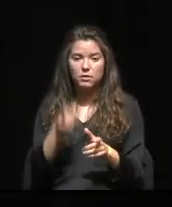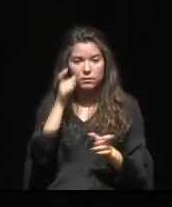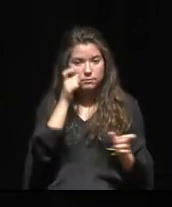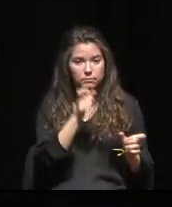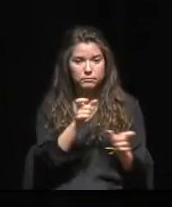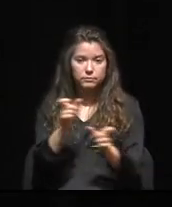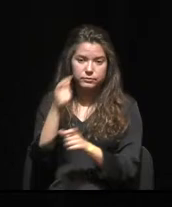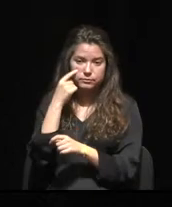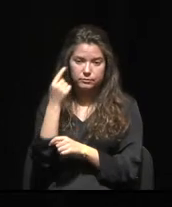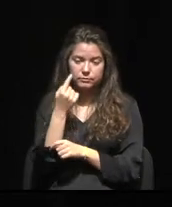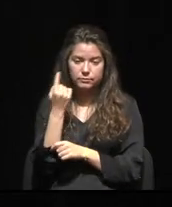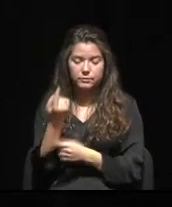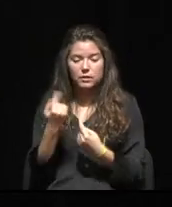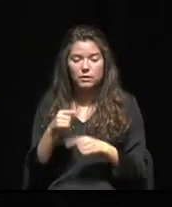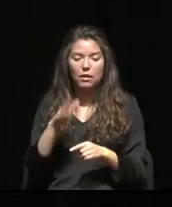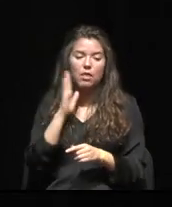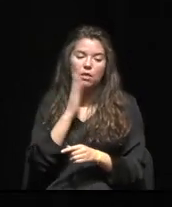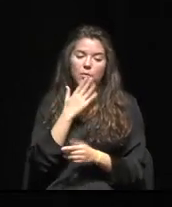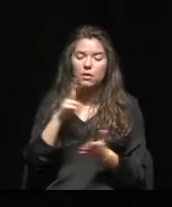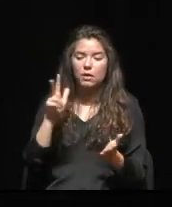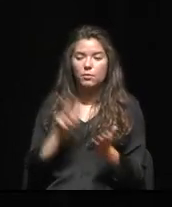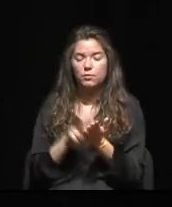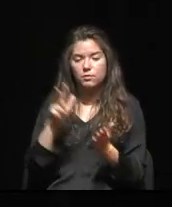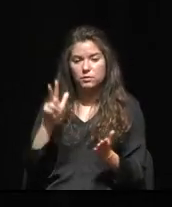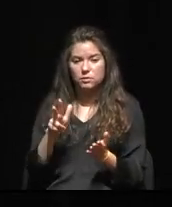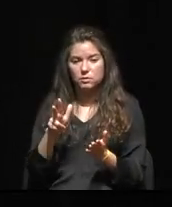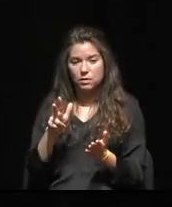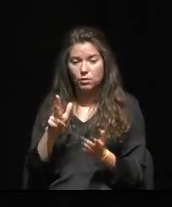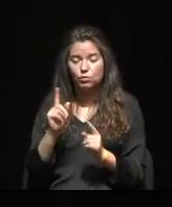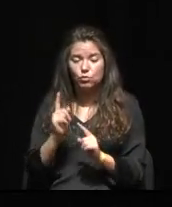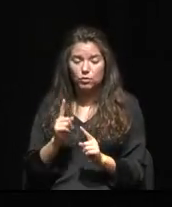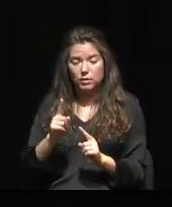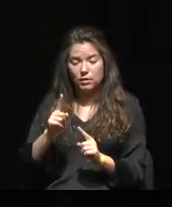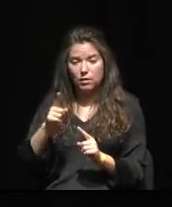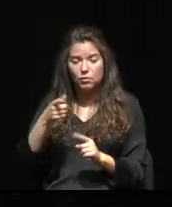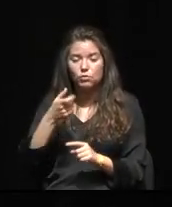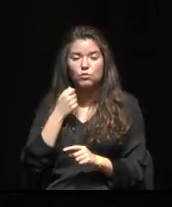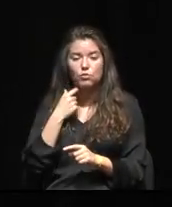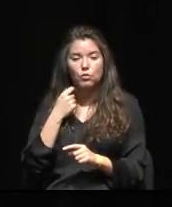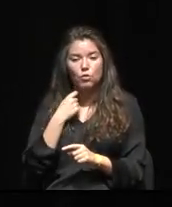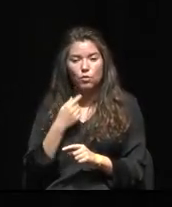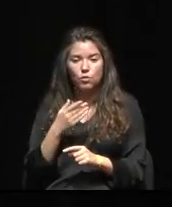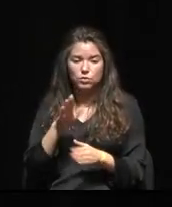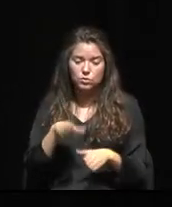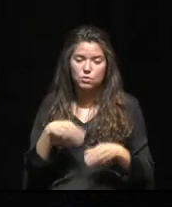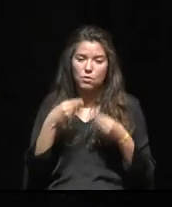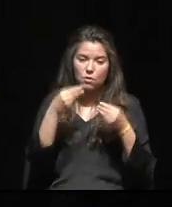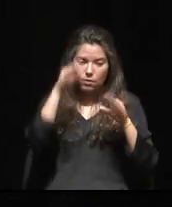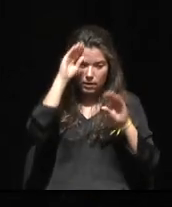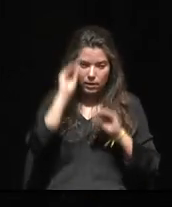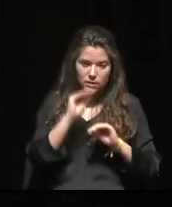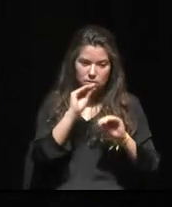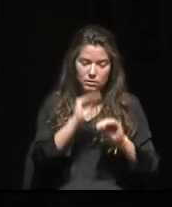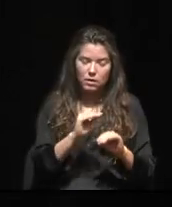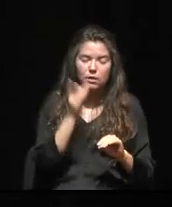fiscalização depende da aprovação em curso de formação específico administrar pelo organismo central de formação para a